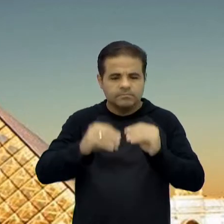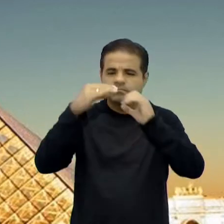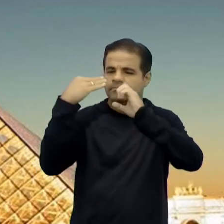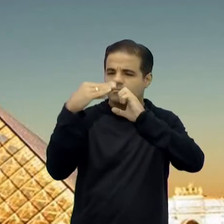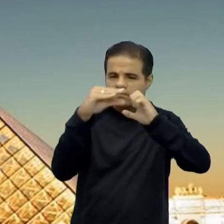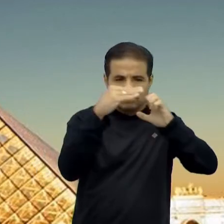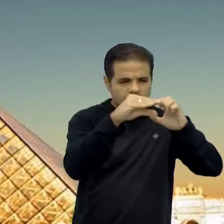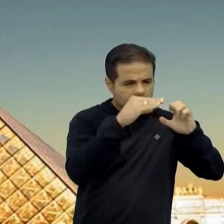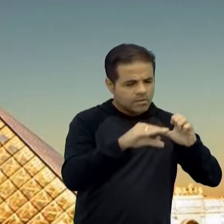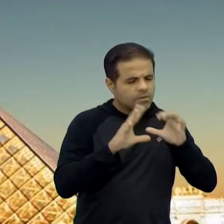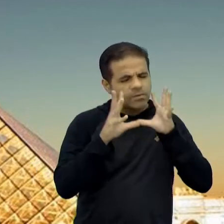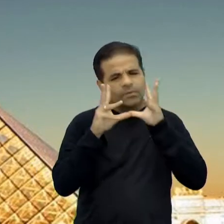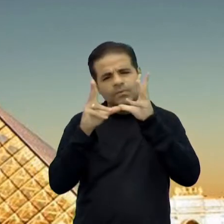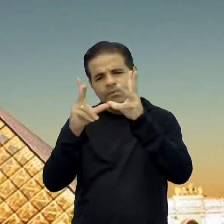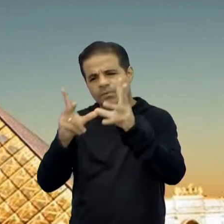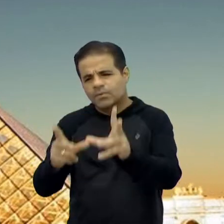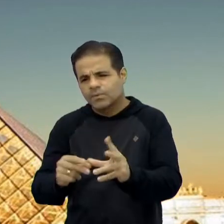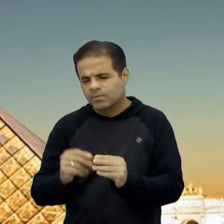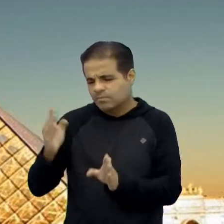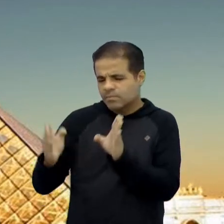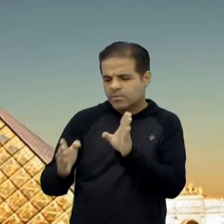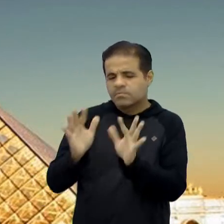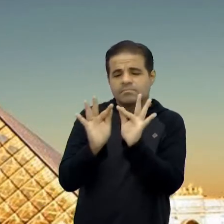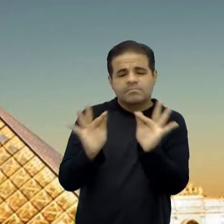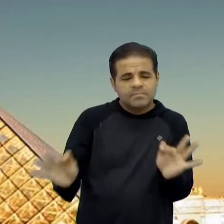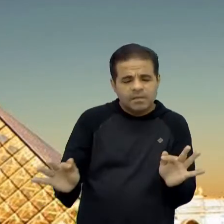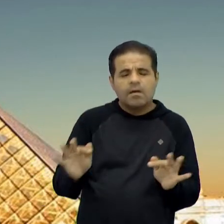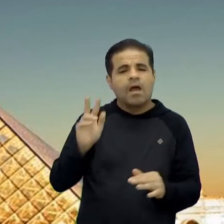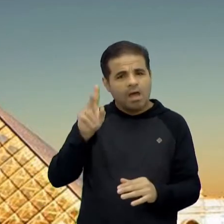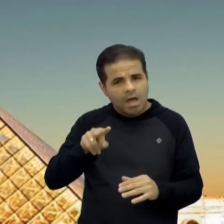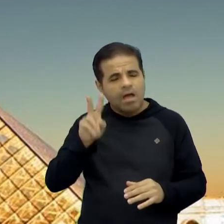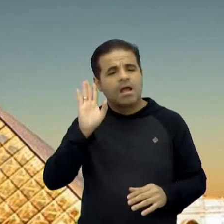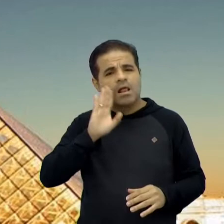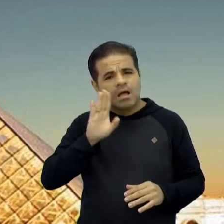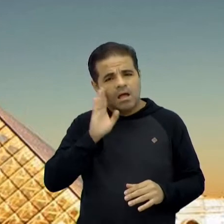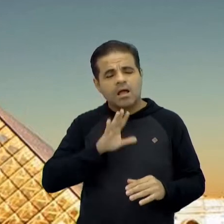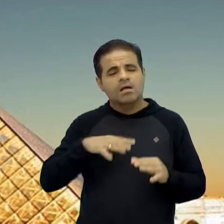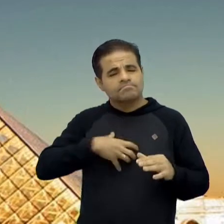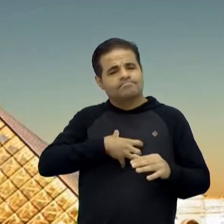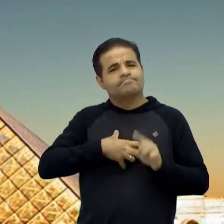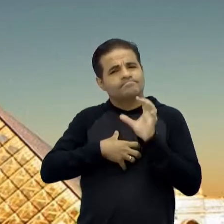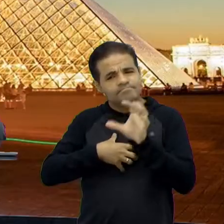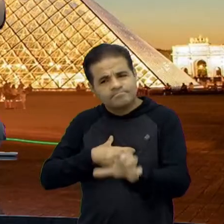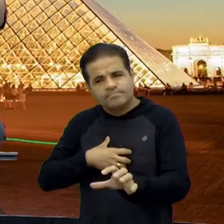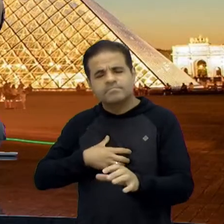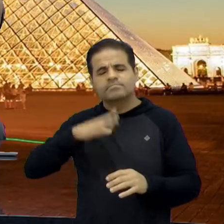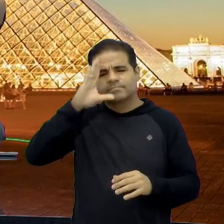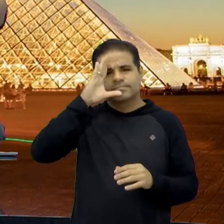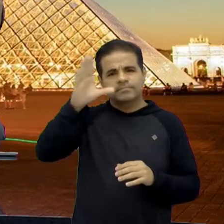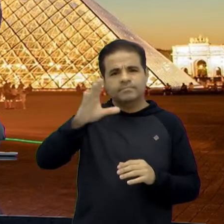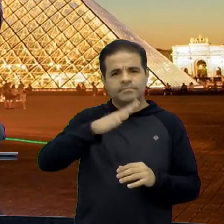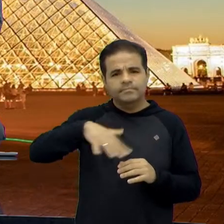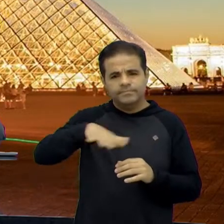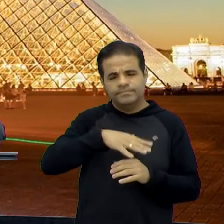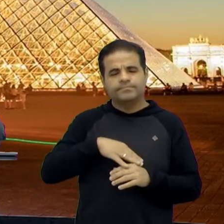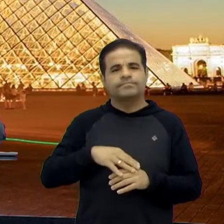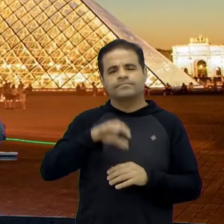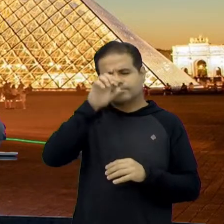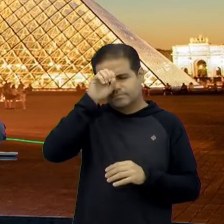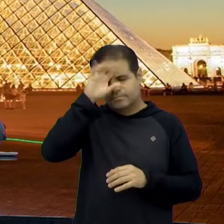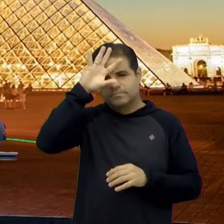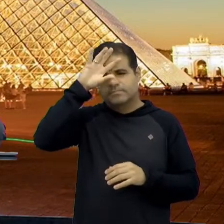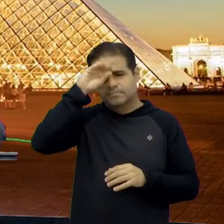assim, era uma época mais simples, né? E é legal ver que, dessa forma, eram os primórdios do meme, a arqueologia do meme,